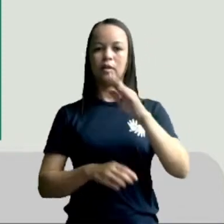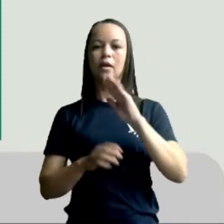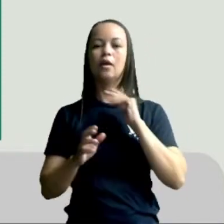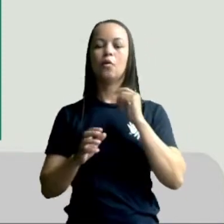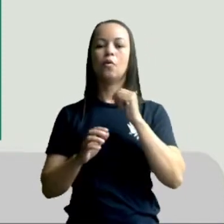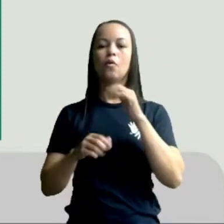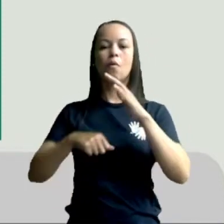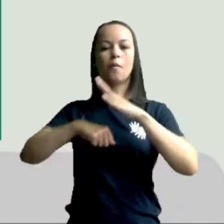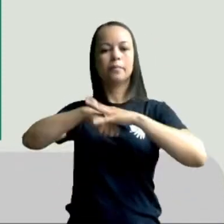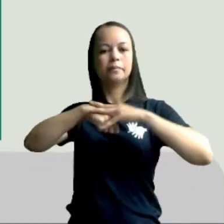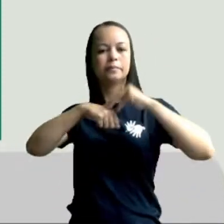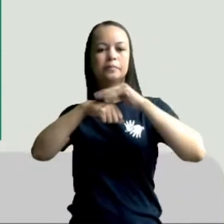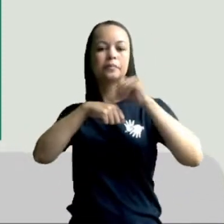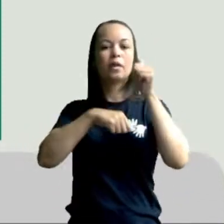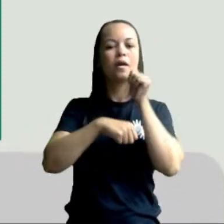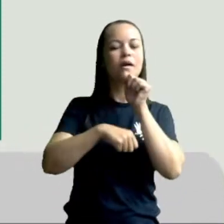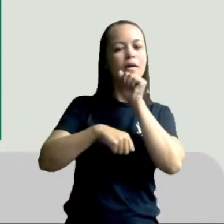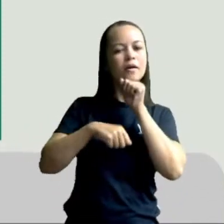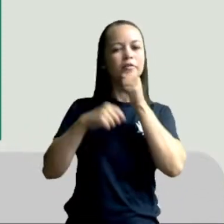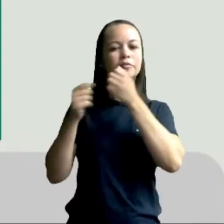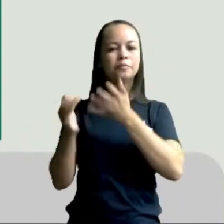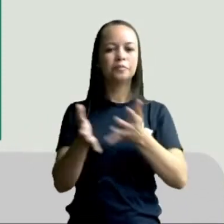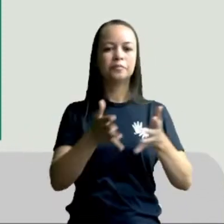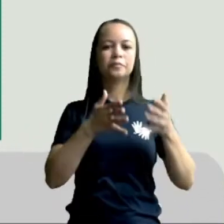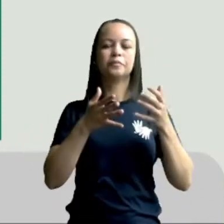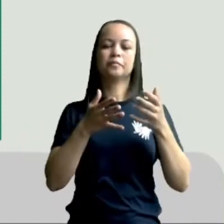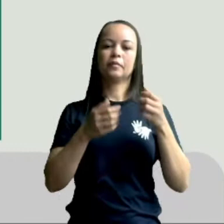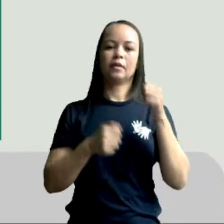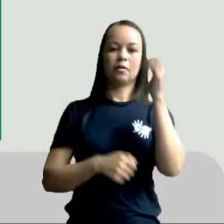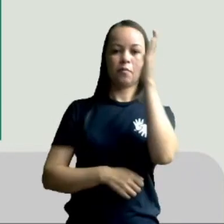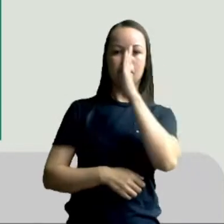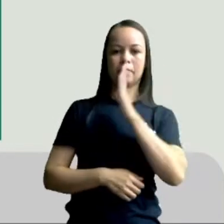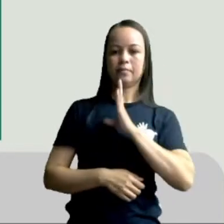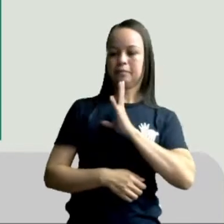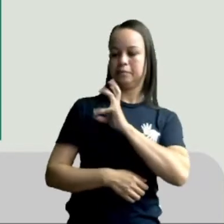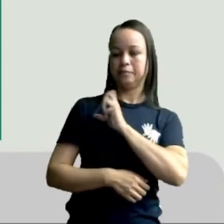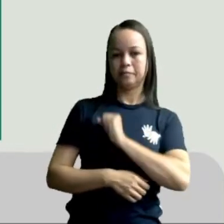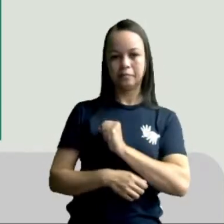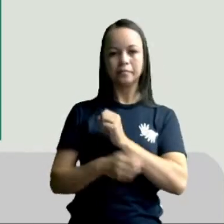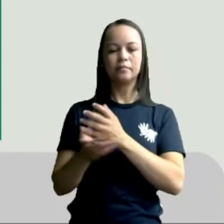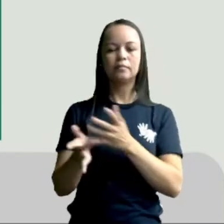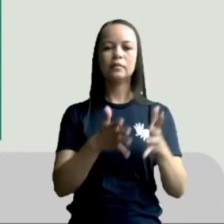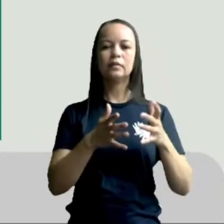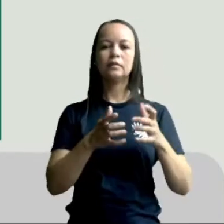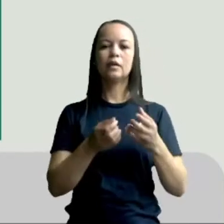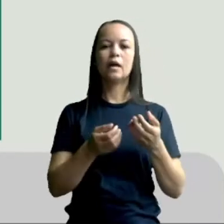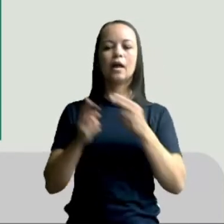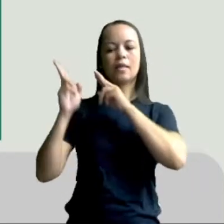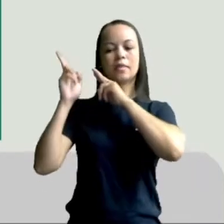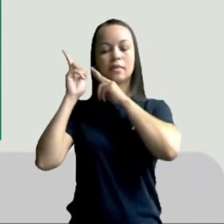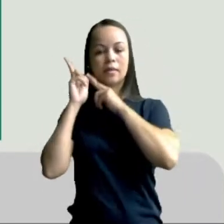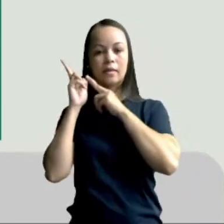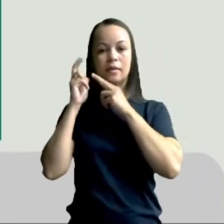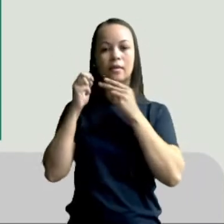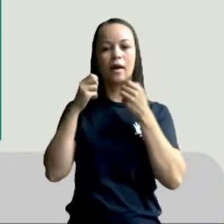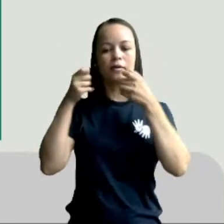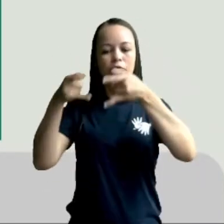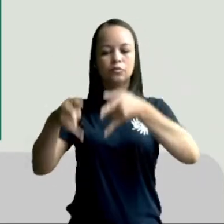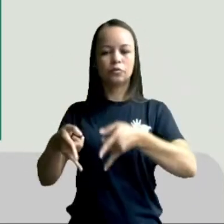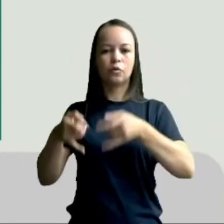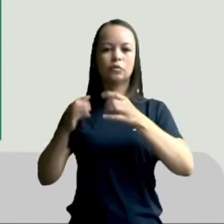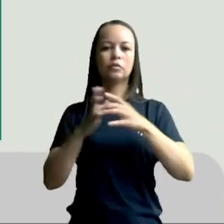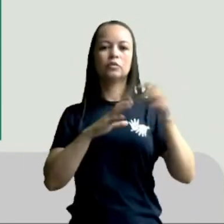Brasil. Deitado eternamente em berço esplêndido, ao som do mar e à luz do céu